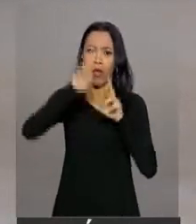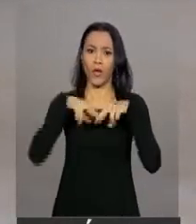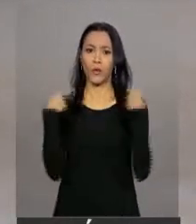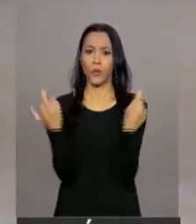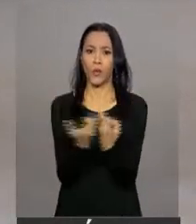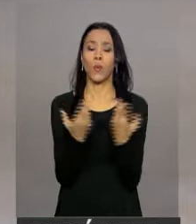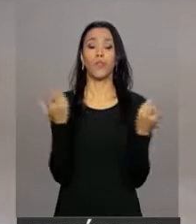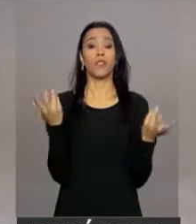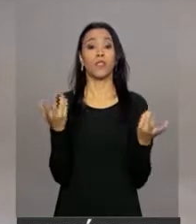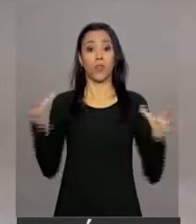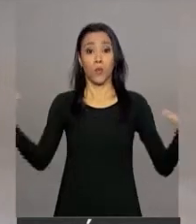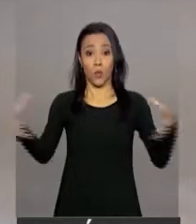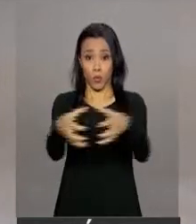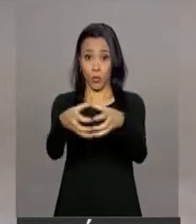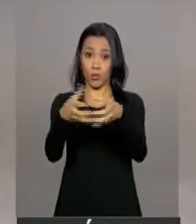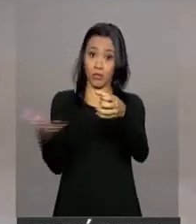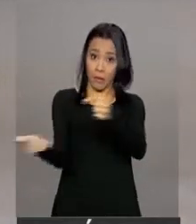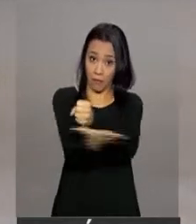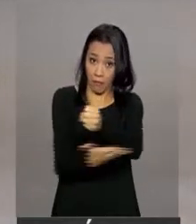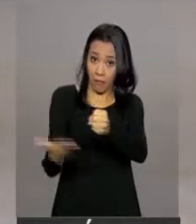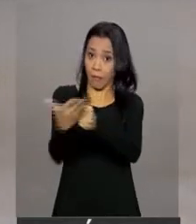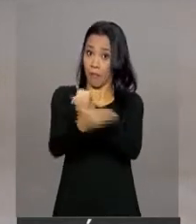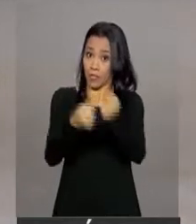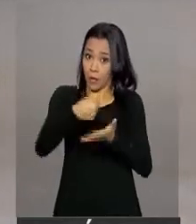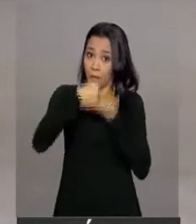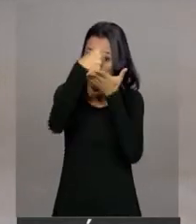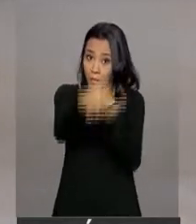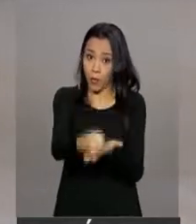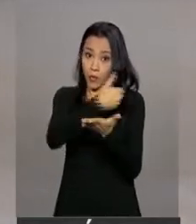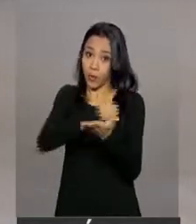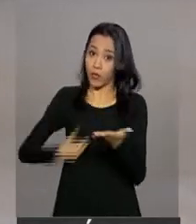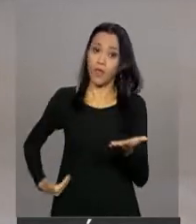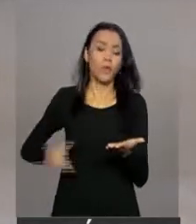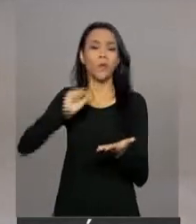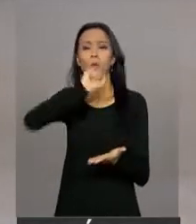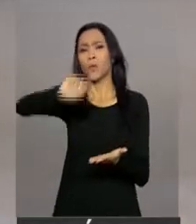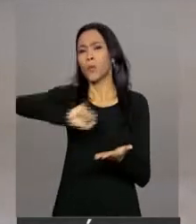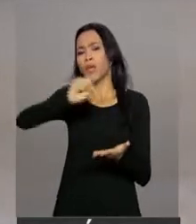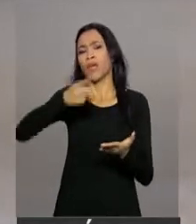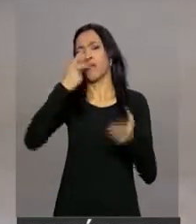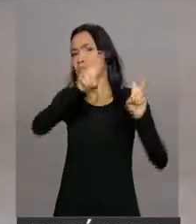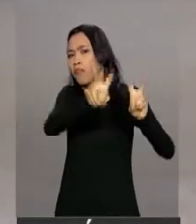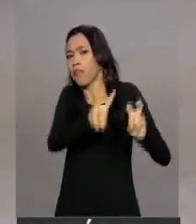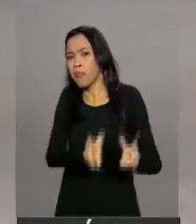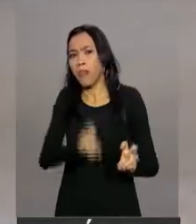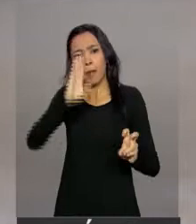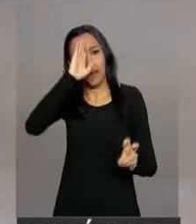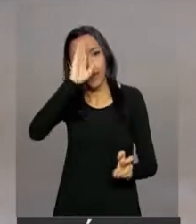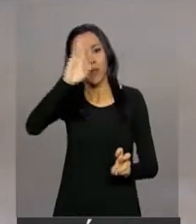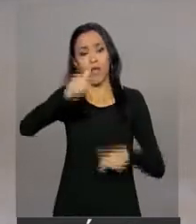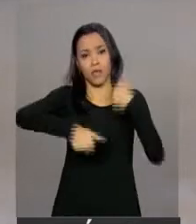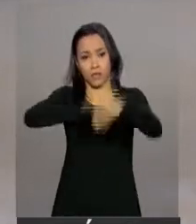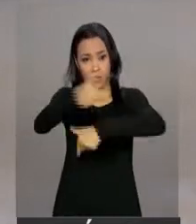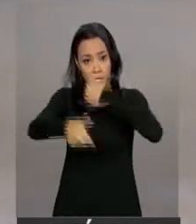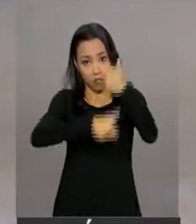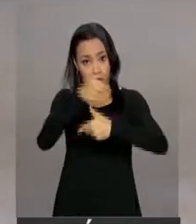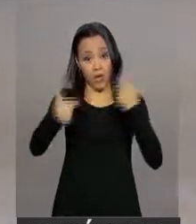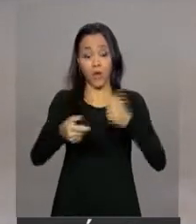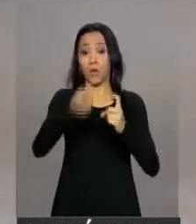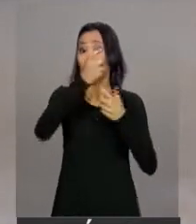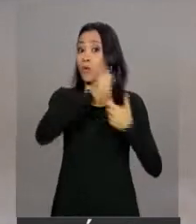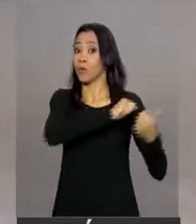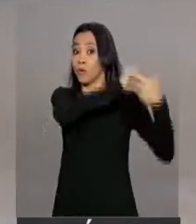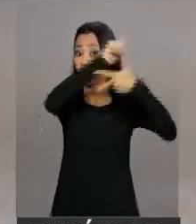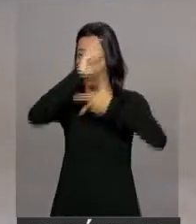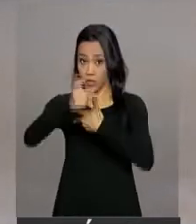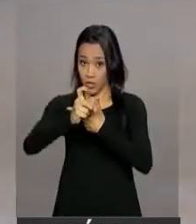congressistas da base aliada. Eles trataram principalmente aí das prioridades do Poder Executivo no Congresso Nacional. Vamos